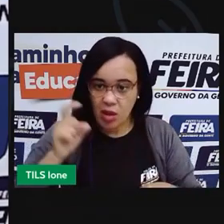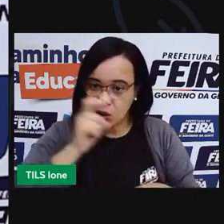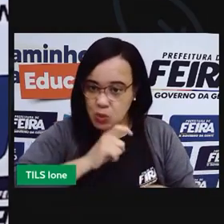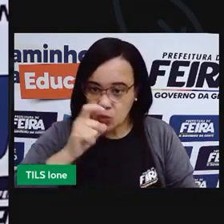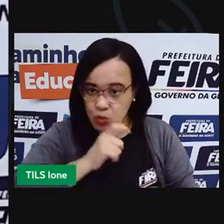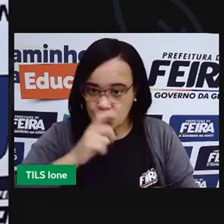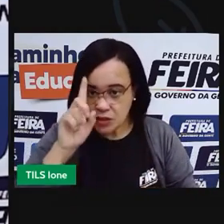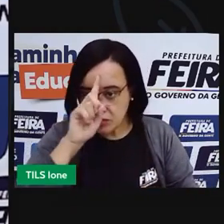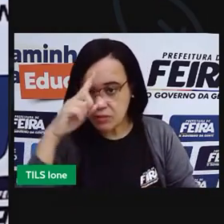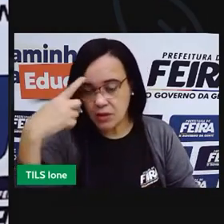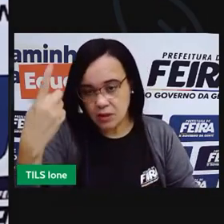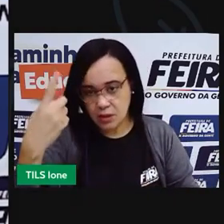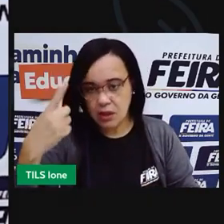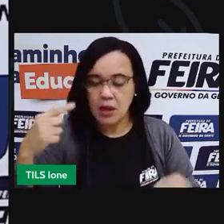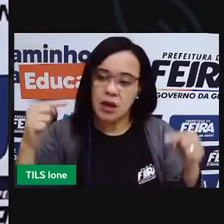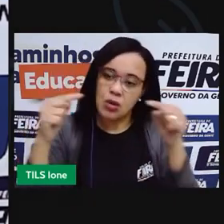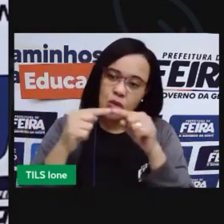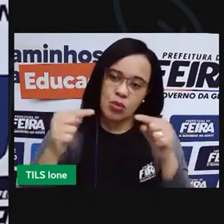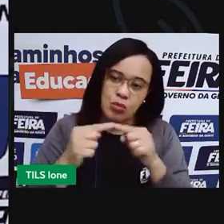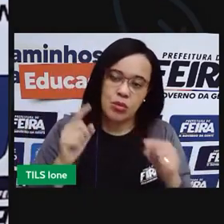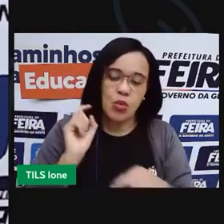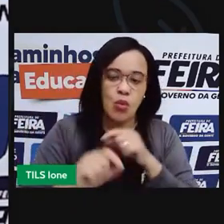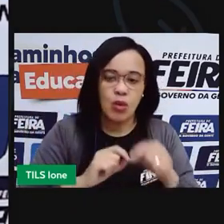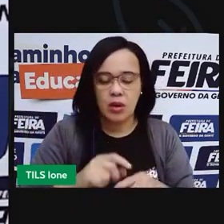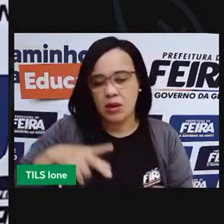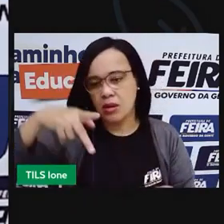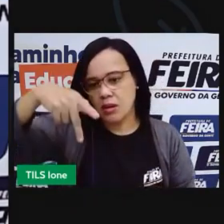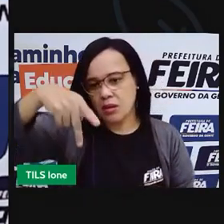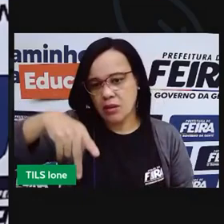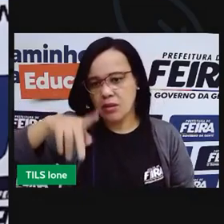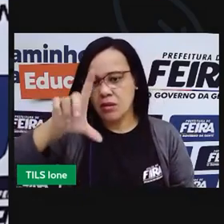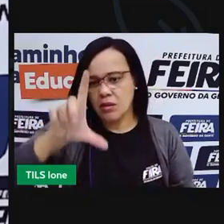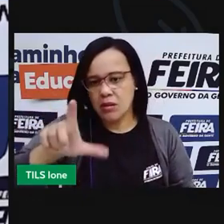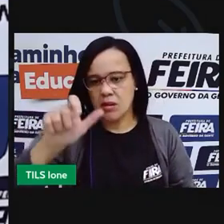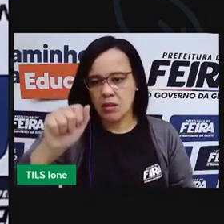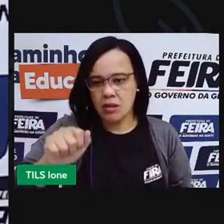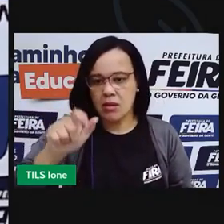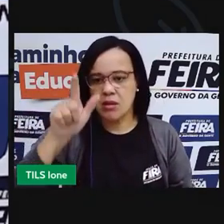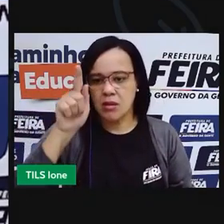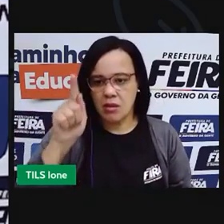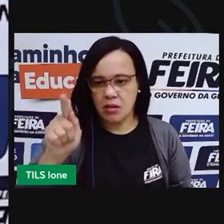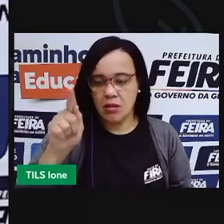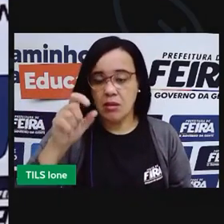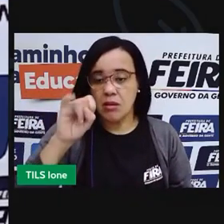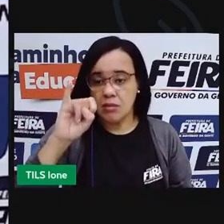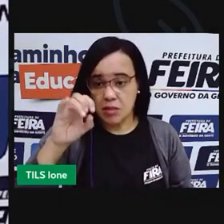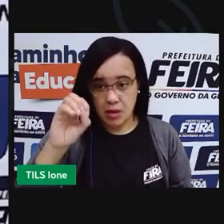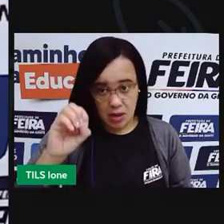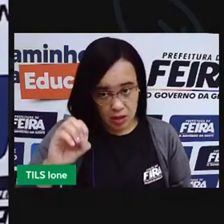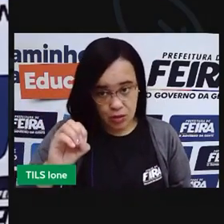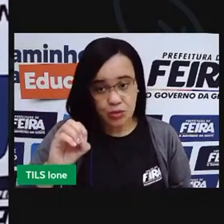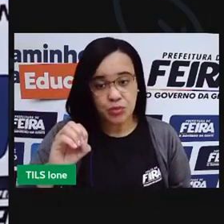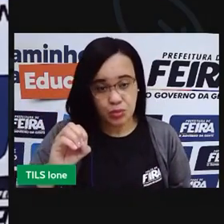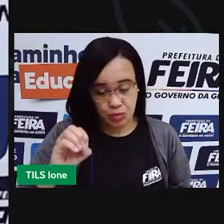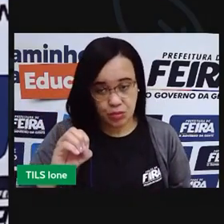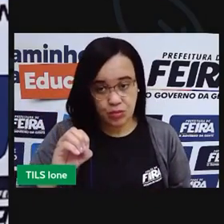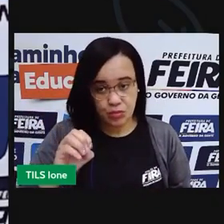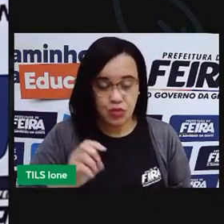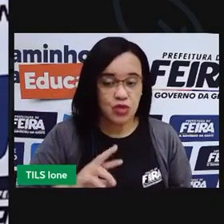E plágio, né, escrever a partir de uma obra sem